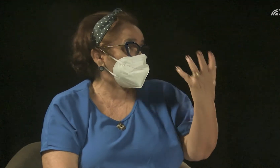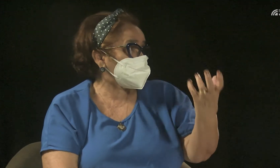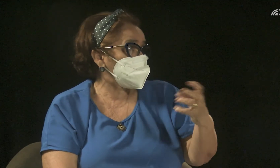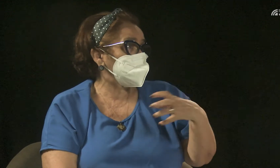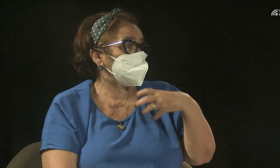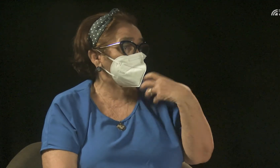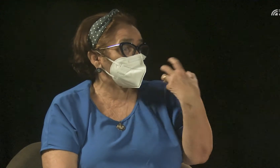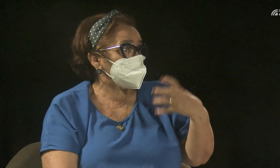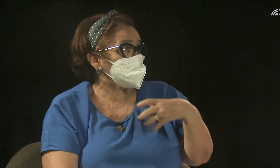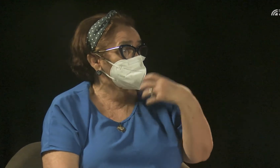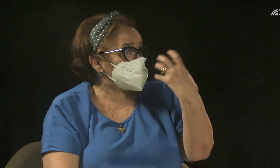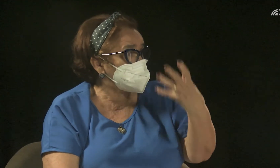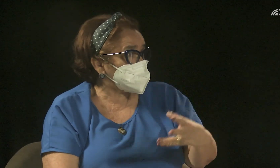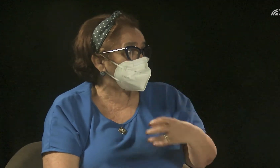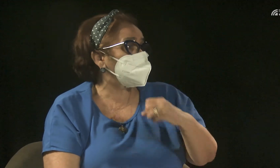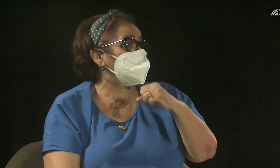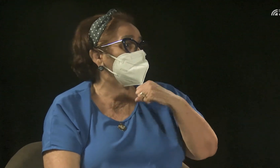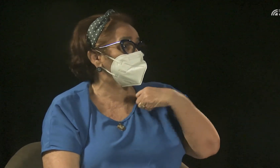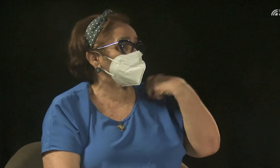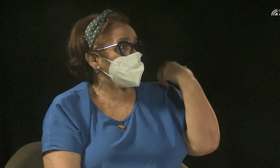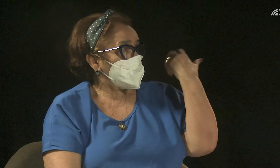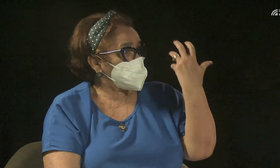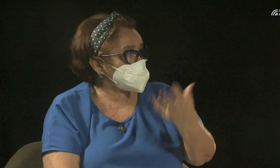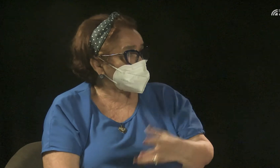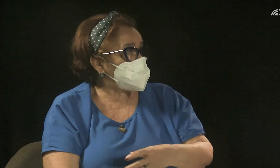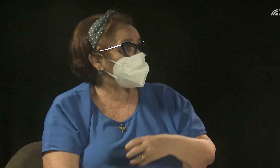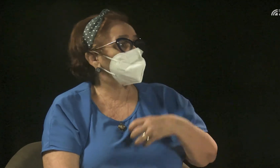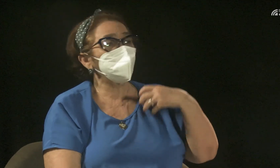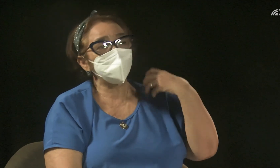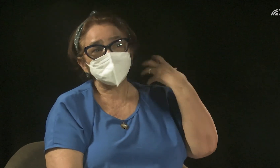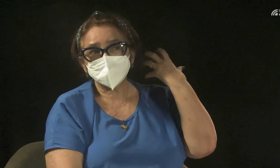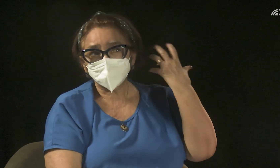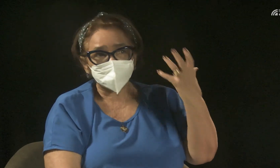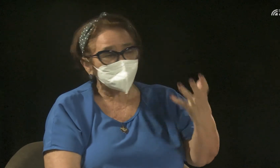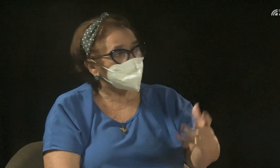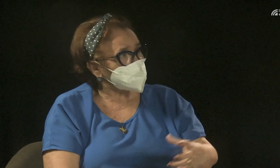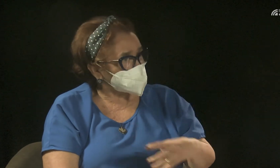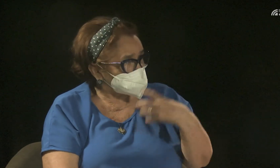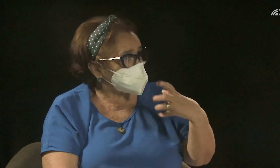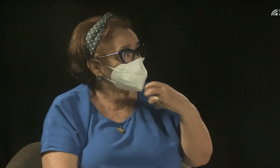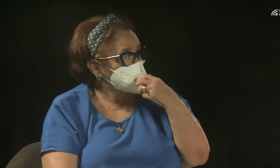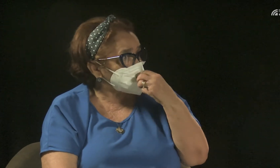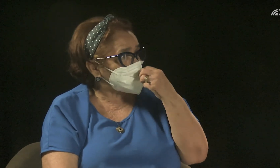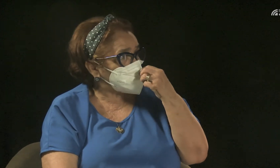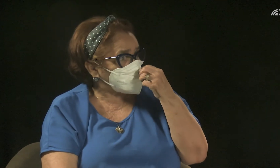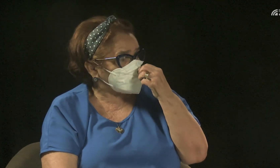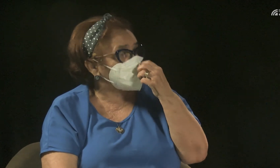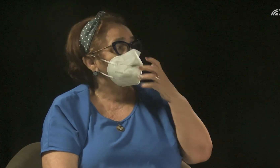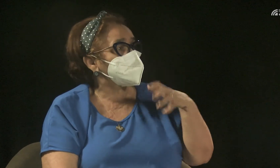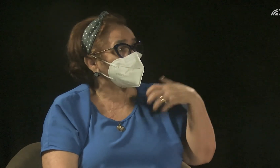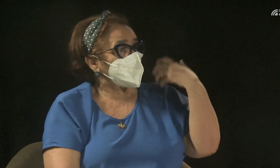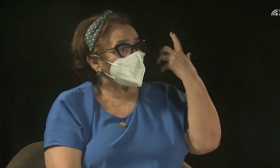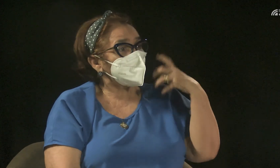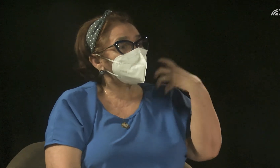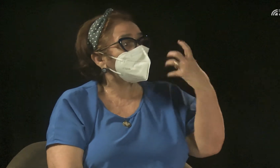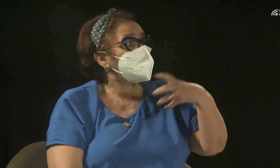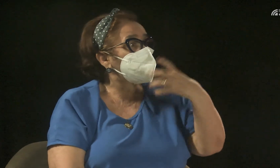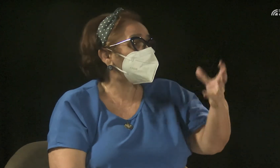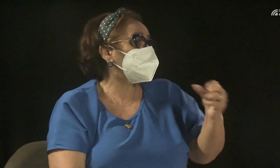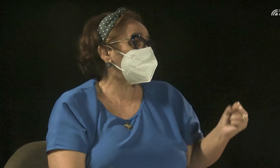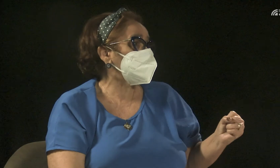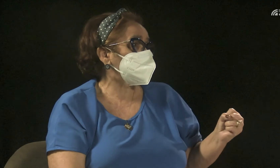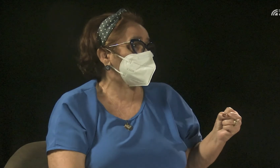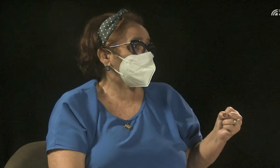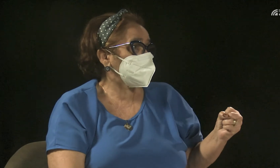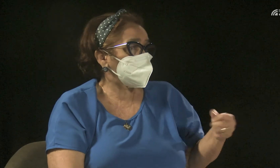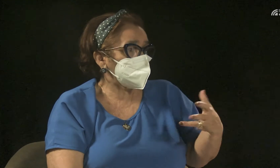brincadeira, é isso que eu digo, os professores precisam ser mais afetuosos, mais acolhedores, escutar mais, essa escuta sensível para a criança e também